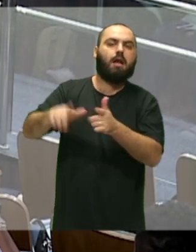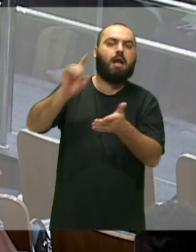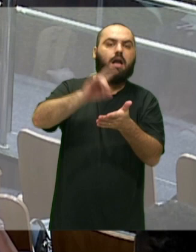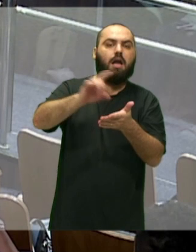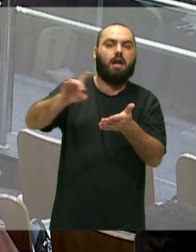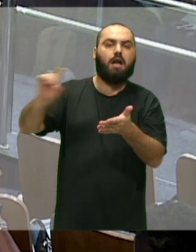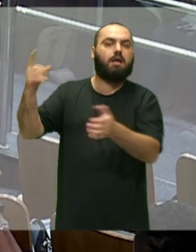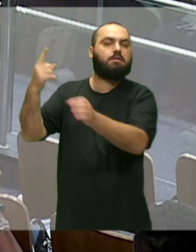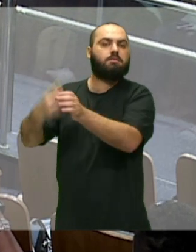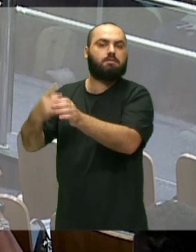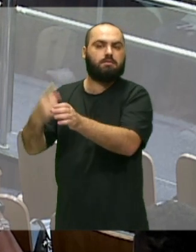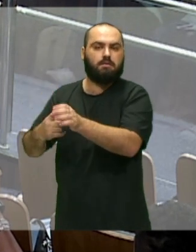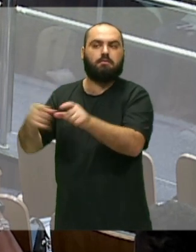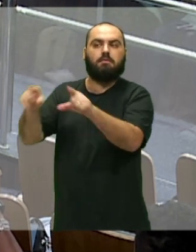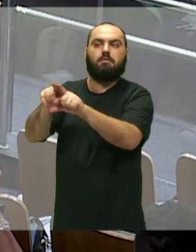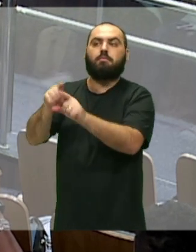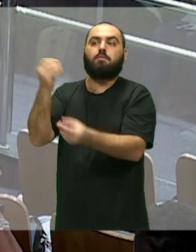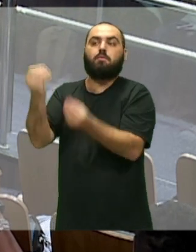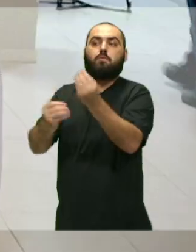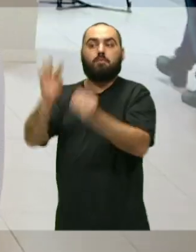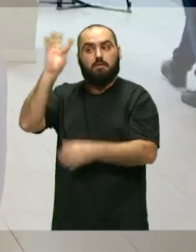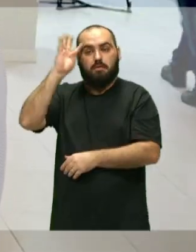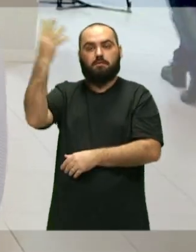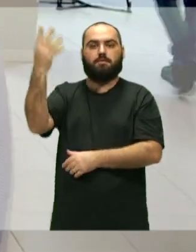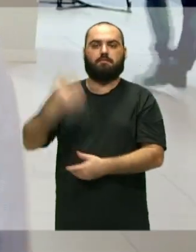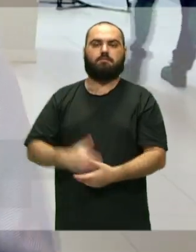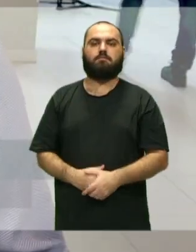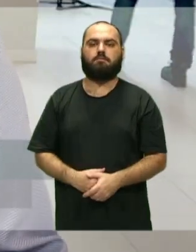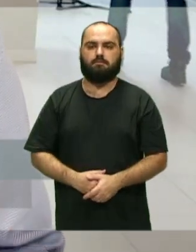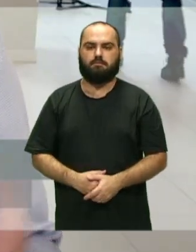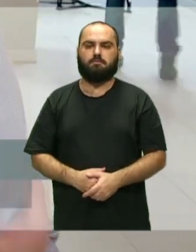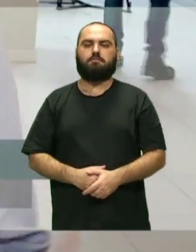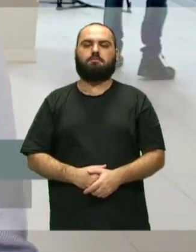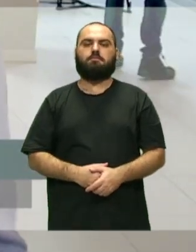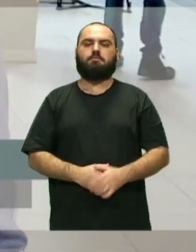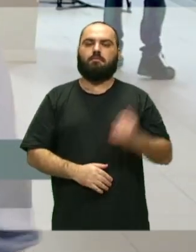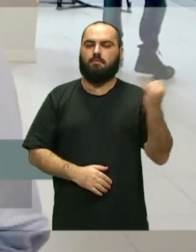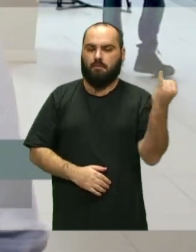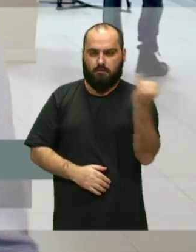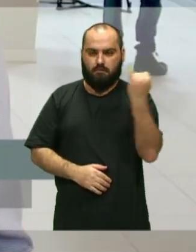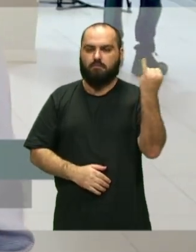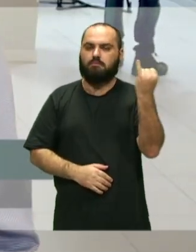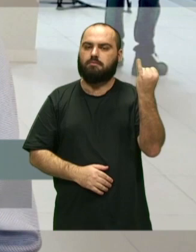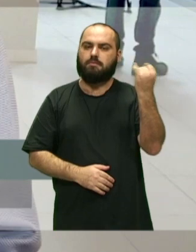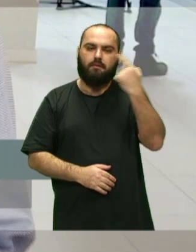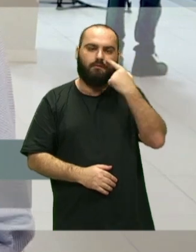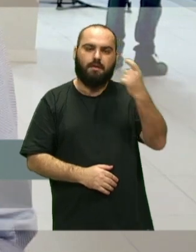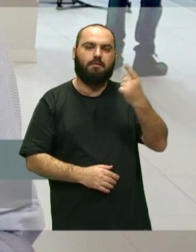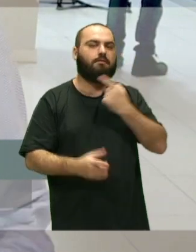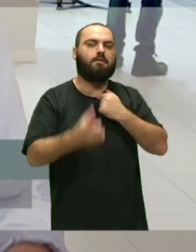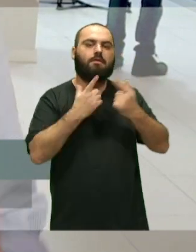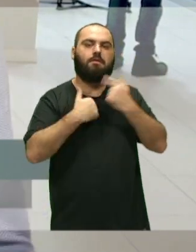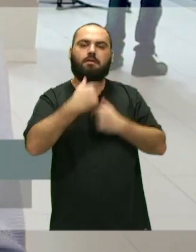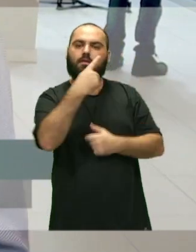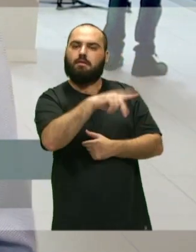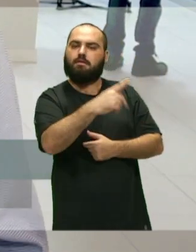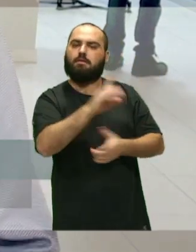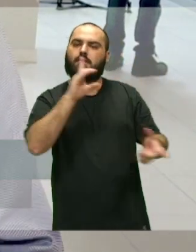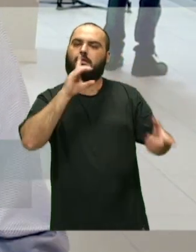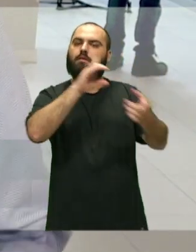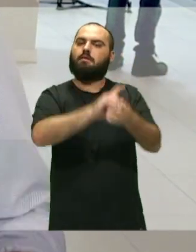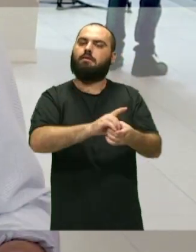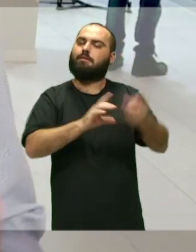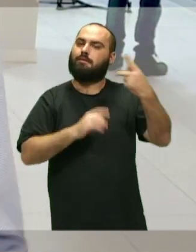e as formas de resolvê-los é muito importante quando a gente vê esse desejo essa vontade é uma vontade muito democrática